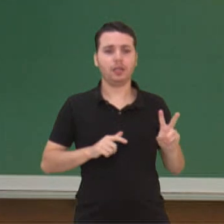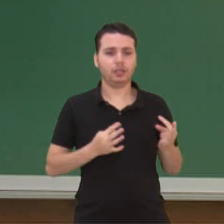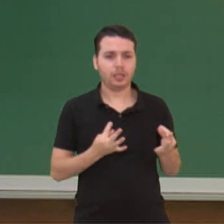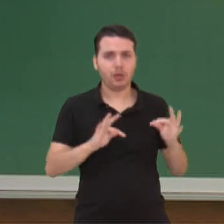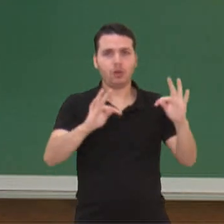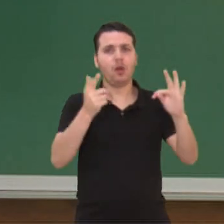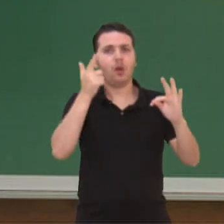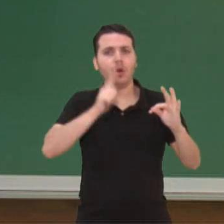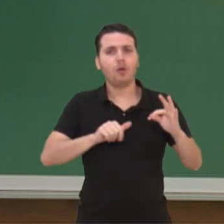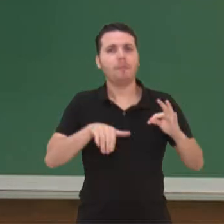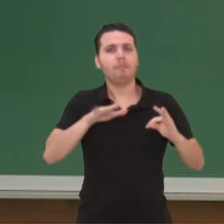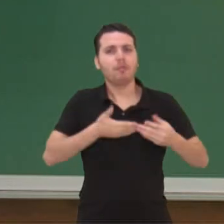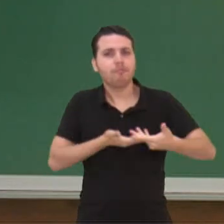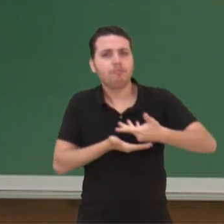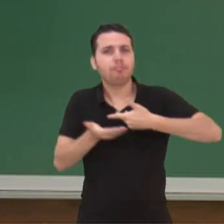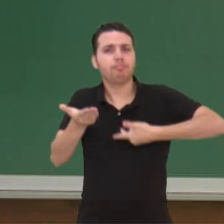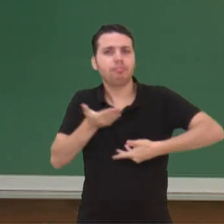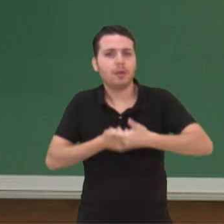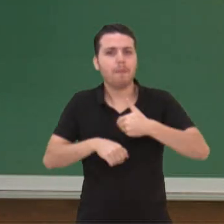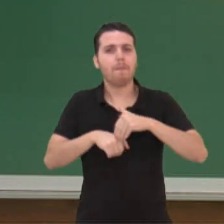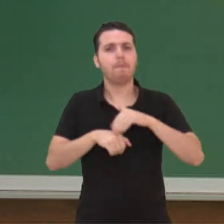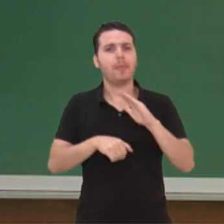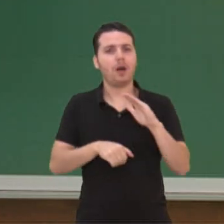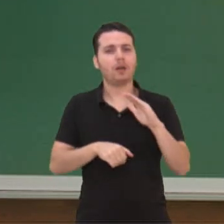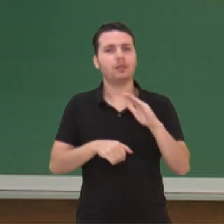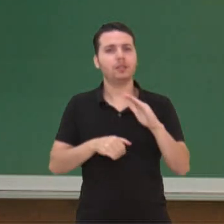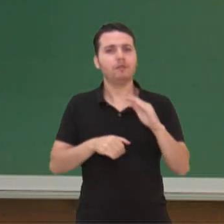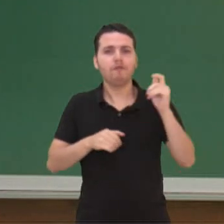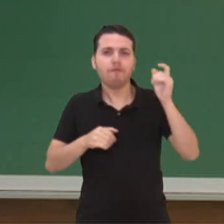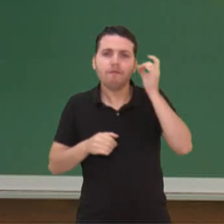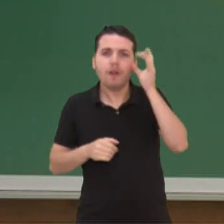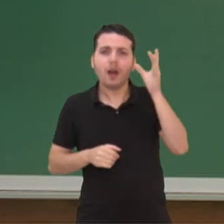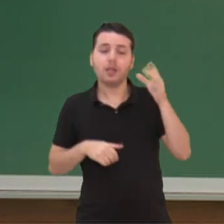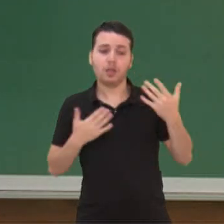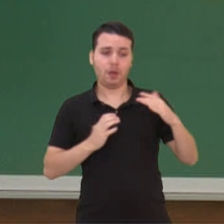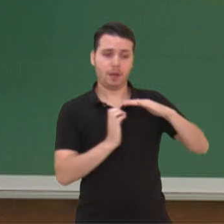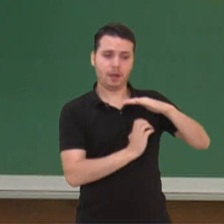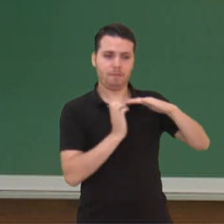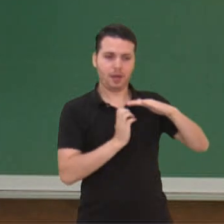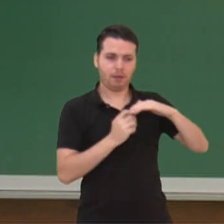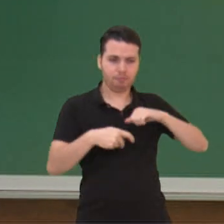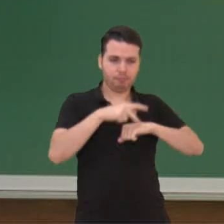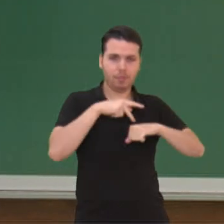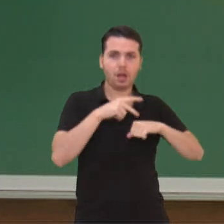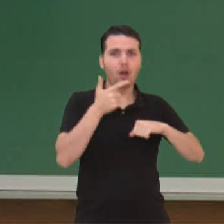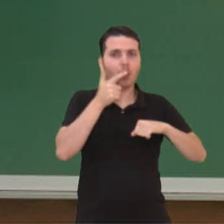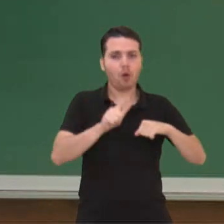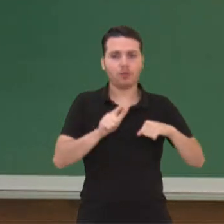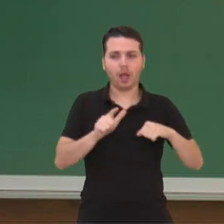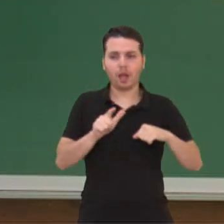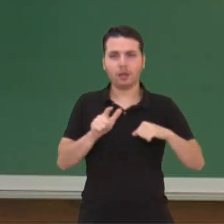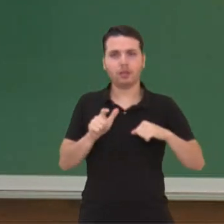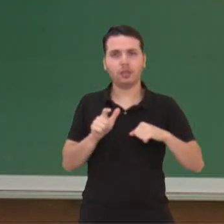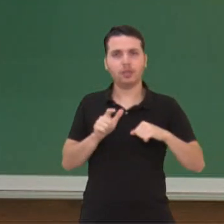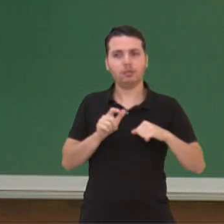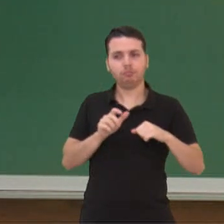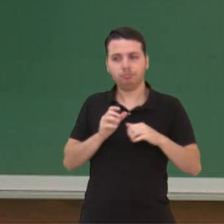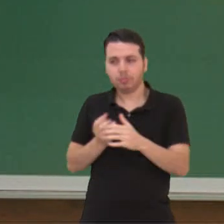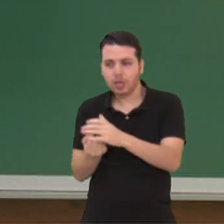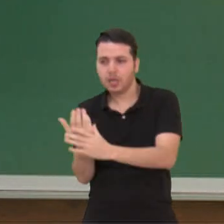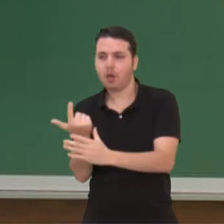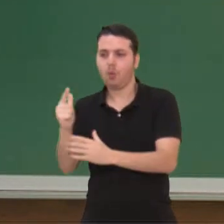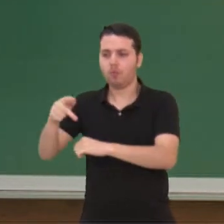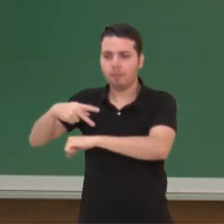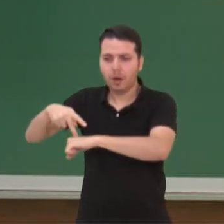trocas, maiores facilidades de trocas, as empresas multinacionais elas acabam ampliando, né? Acabam